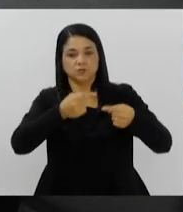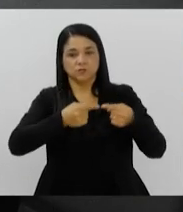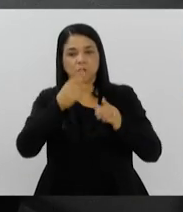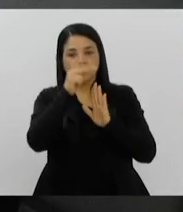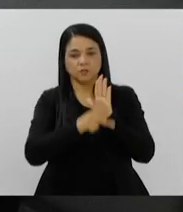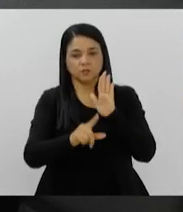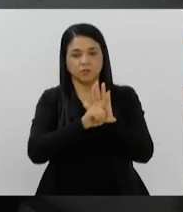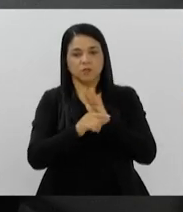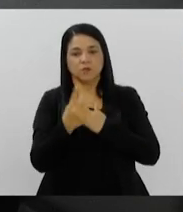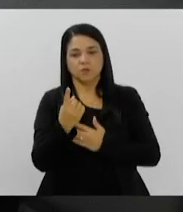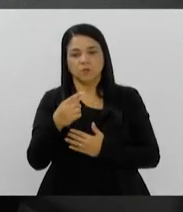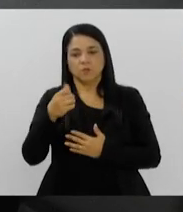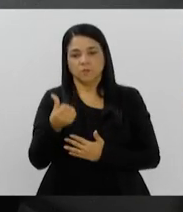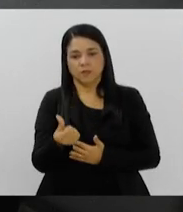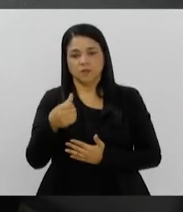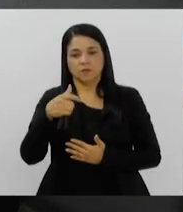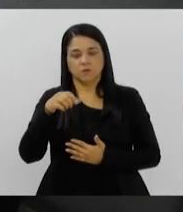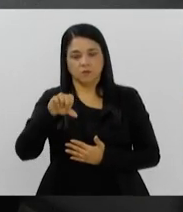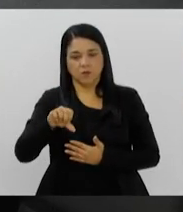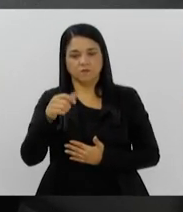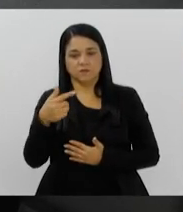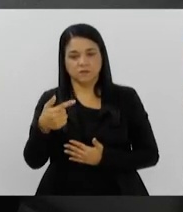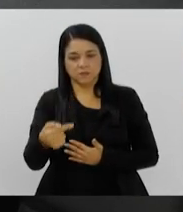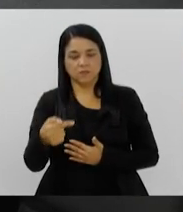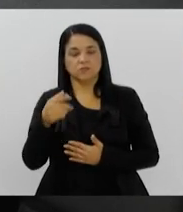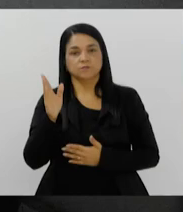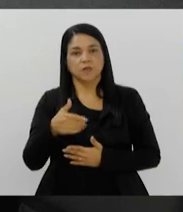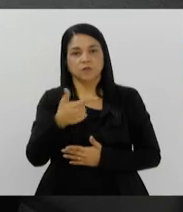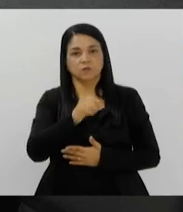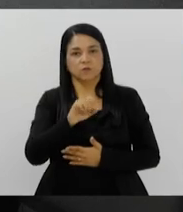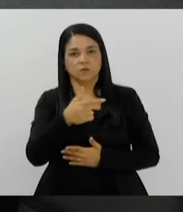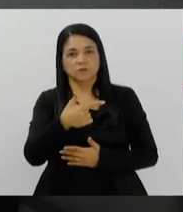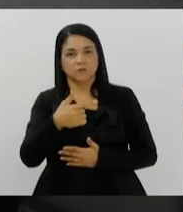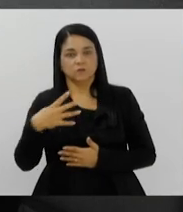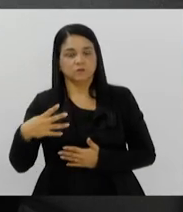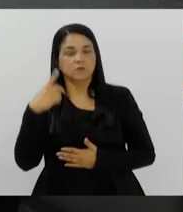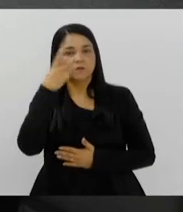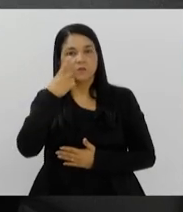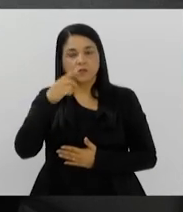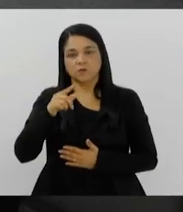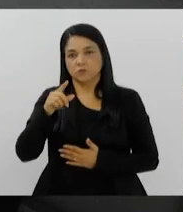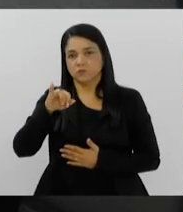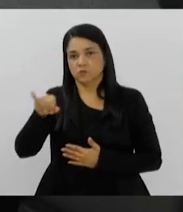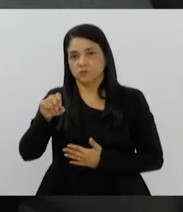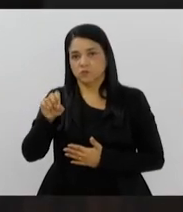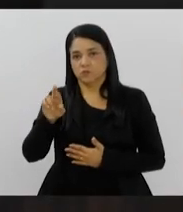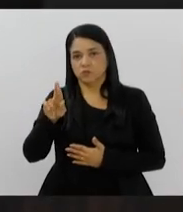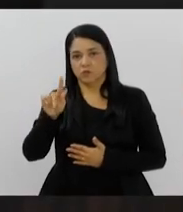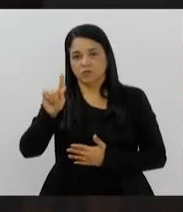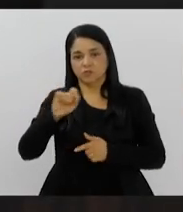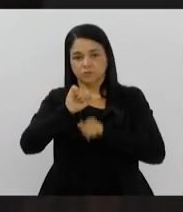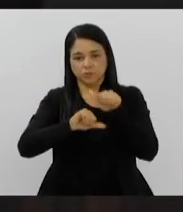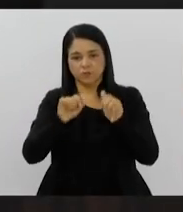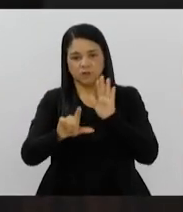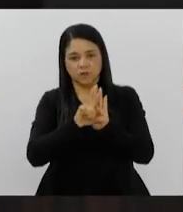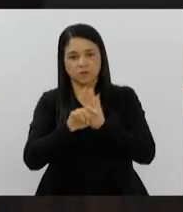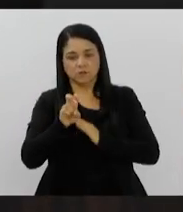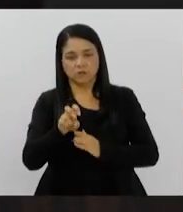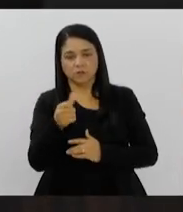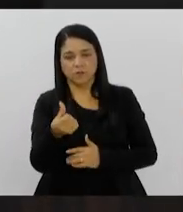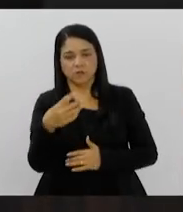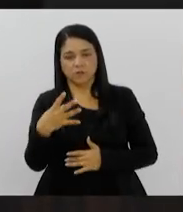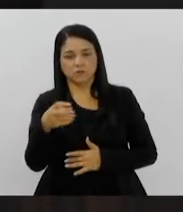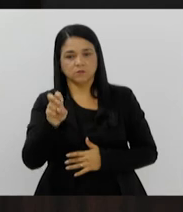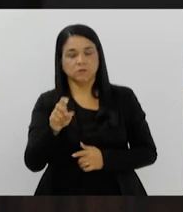lei 1697 de 2023, de autoria do deputado Jorge Felipe Neto, que altera a lei estadual 5645 de